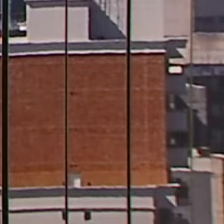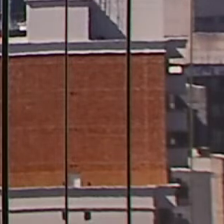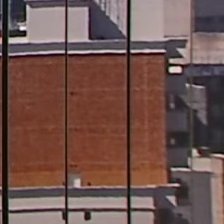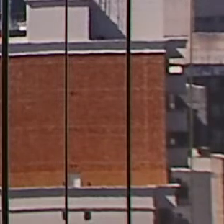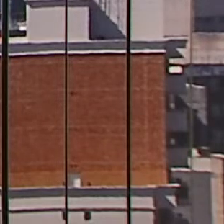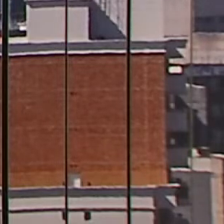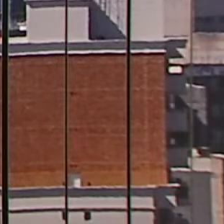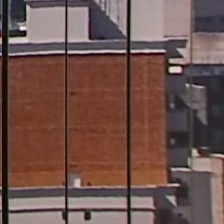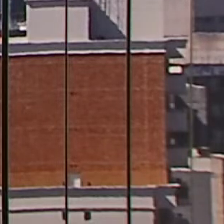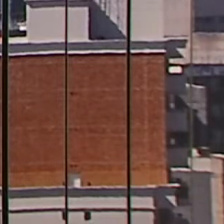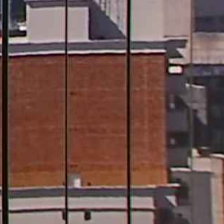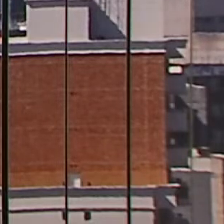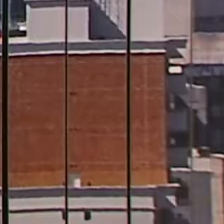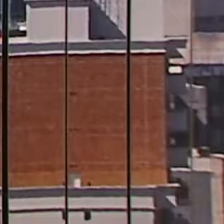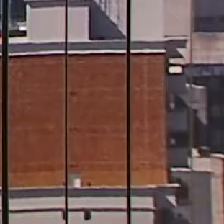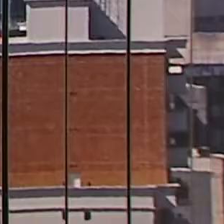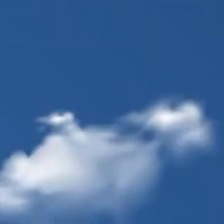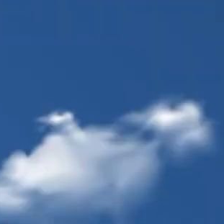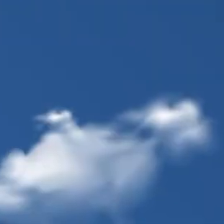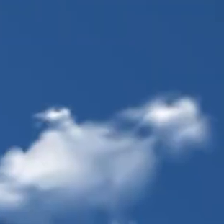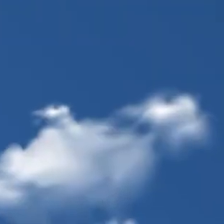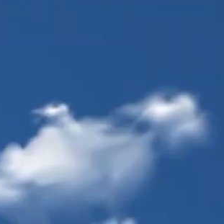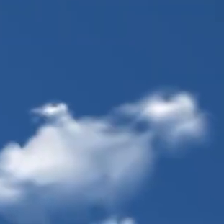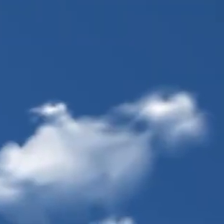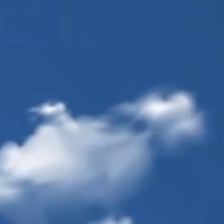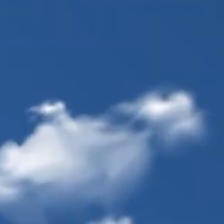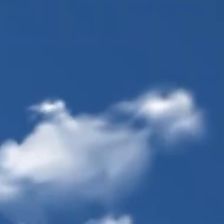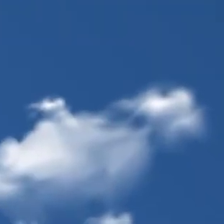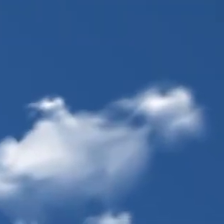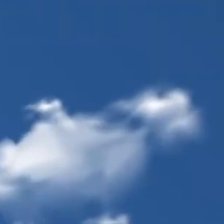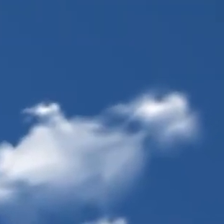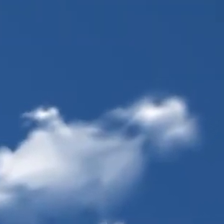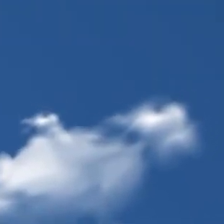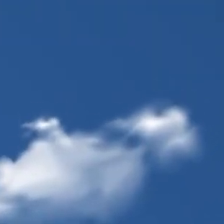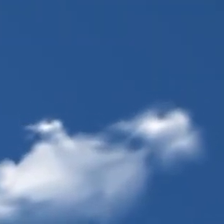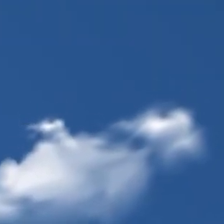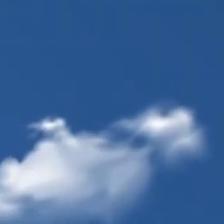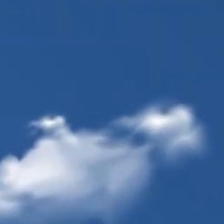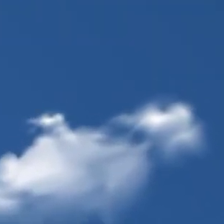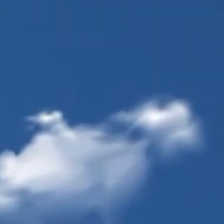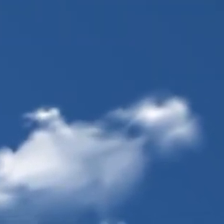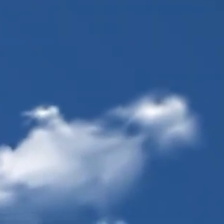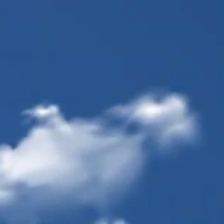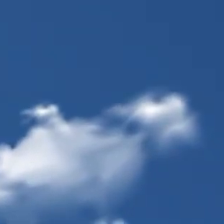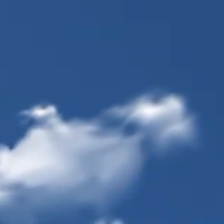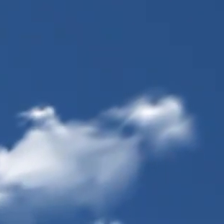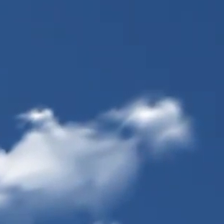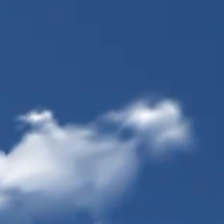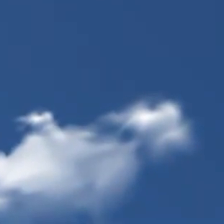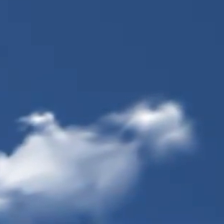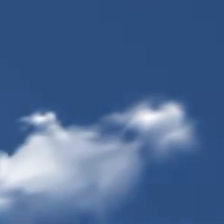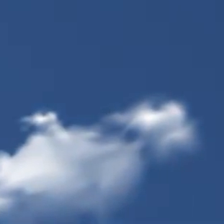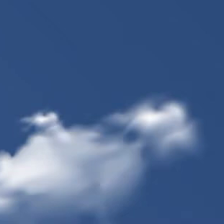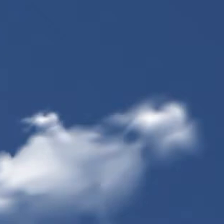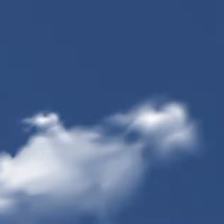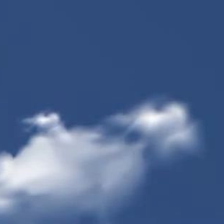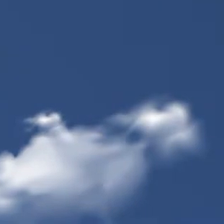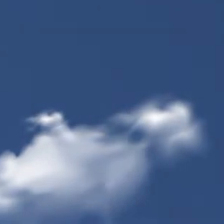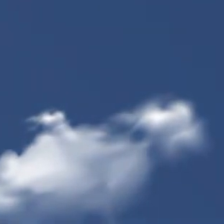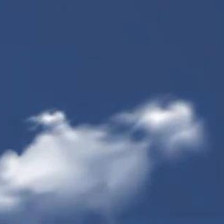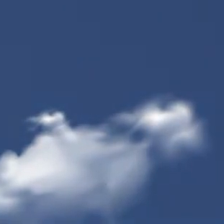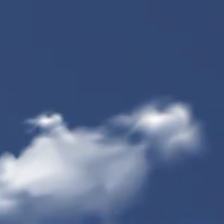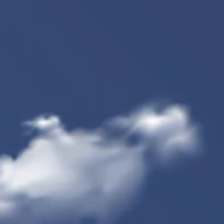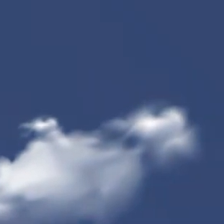aumenta bastante e deve chover. Deve ser rápido, mas em grande intensidade. Vamos às temperaturas: mínima